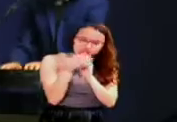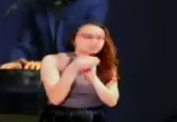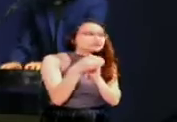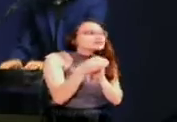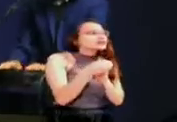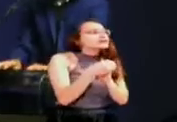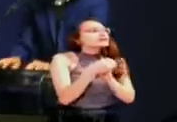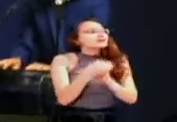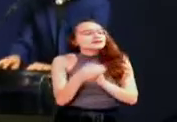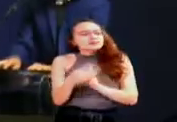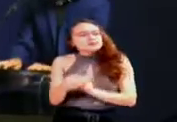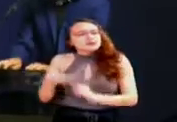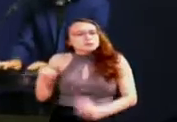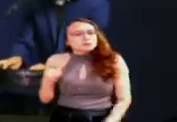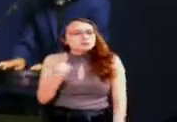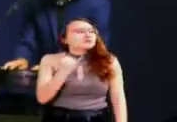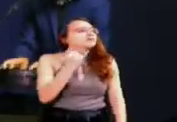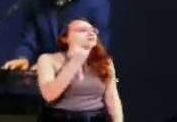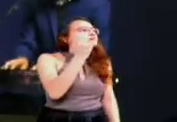desfrutando seus